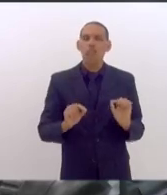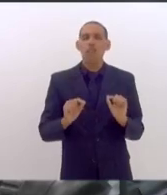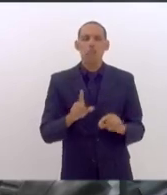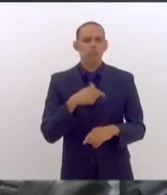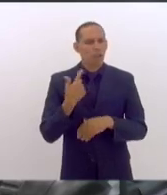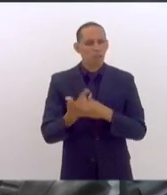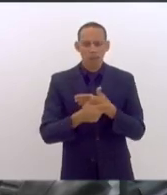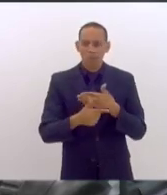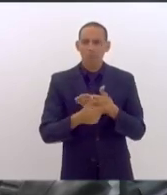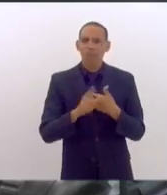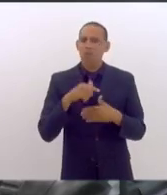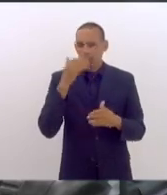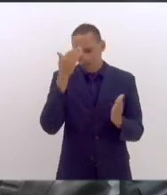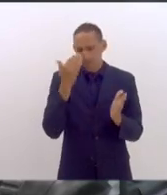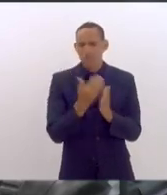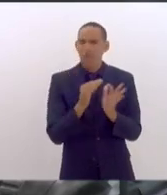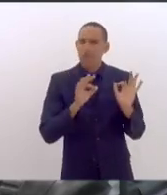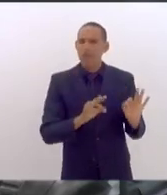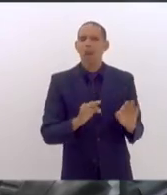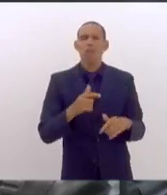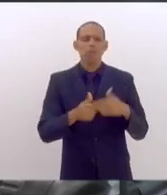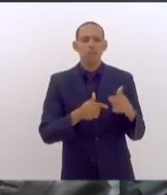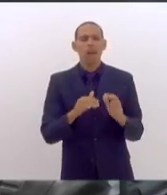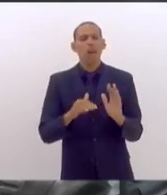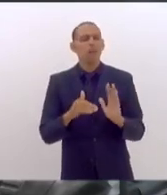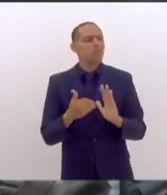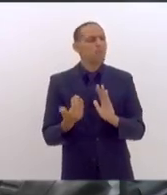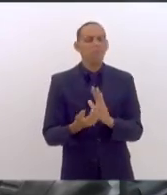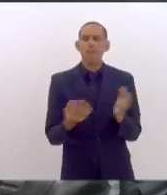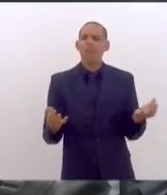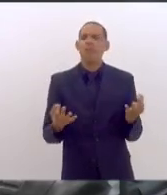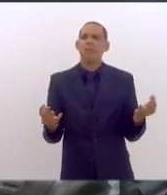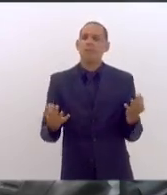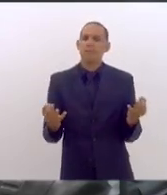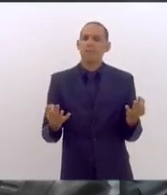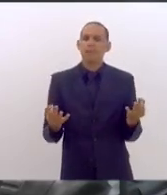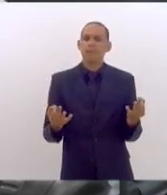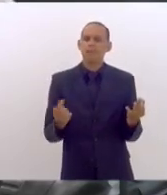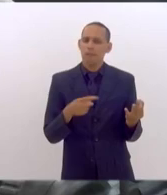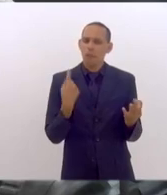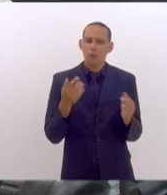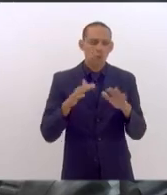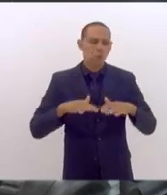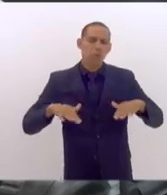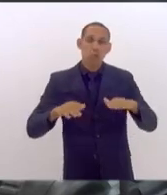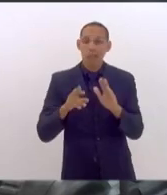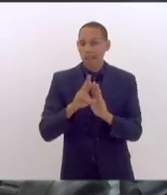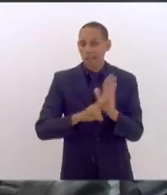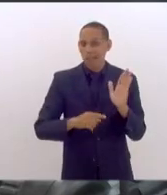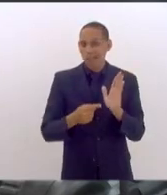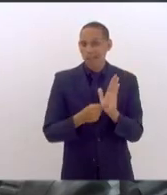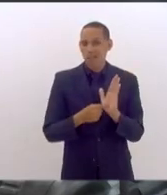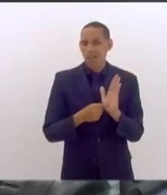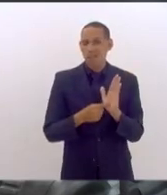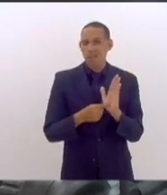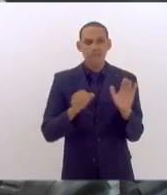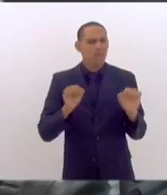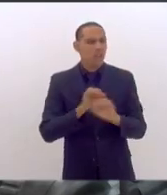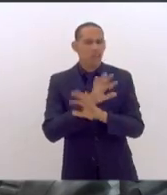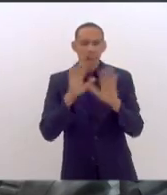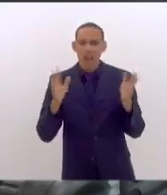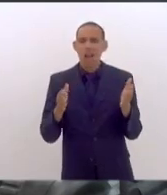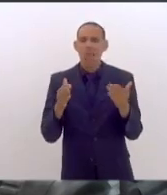cumprimos com o nosso papel fizemos um excelente trabalho todos nós essa esse relatório de forma muito